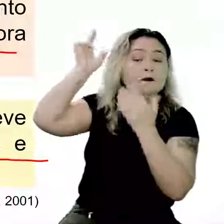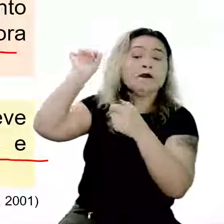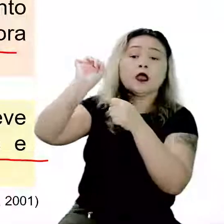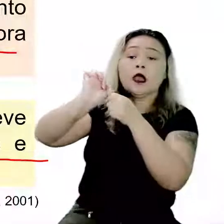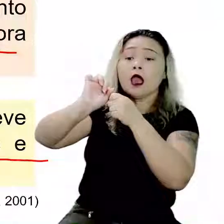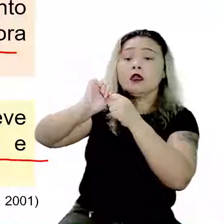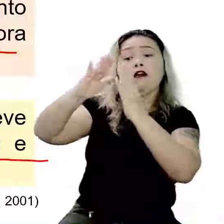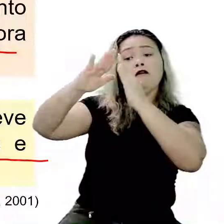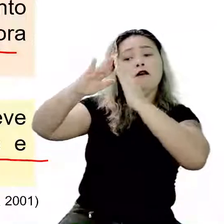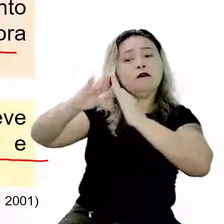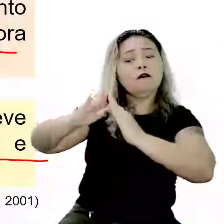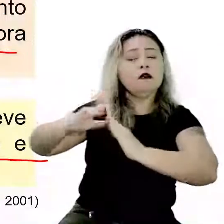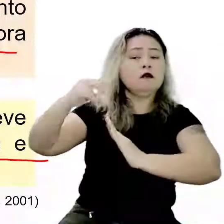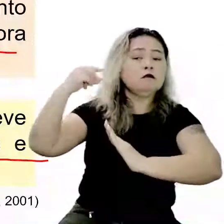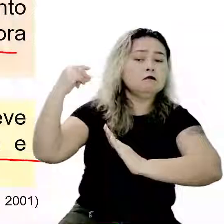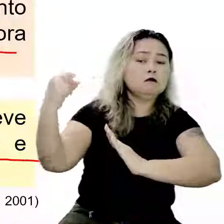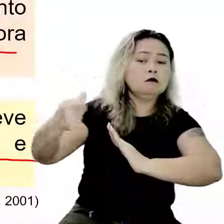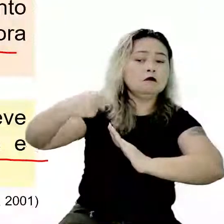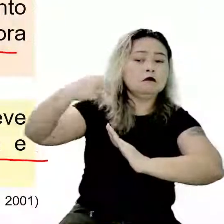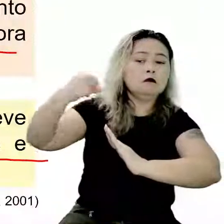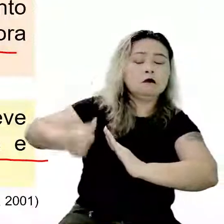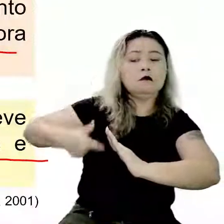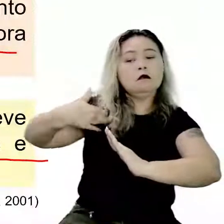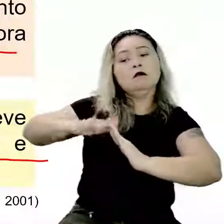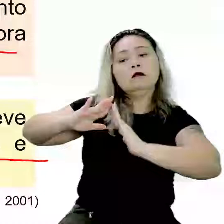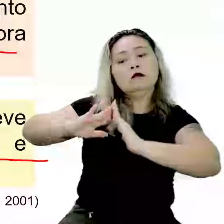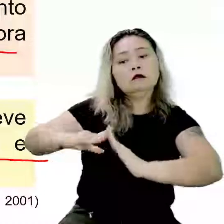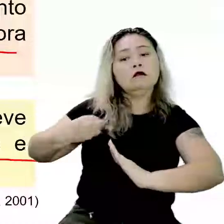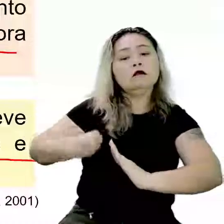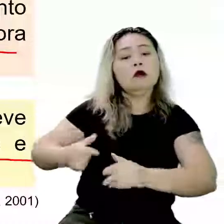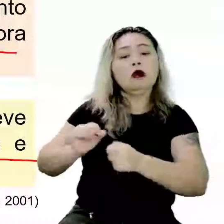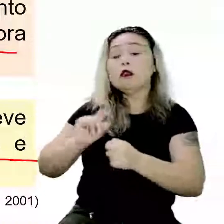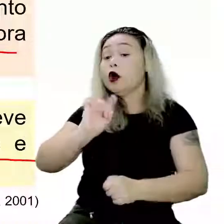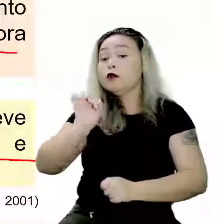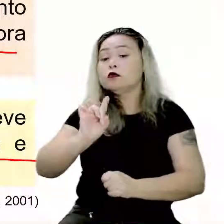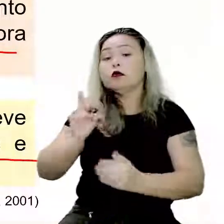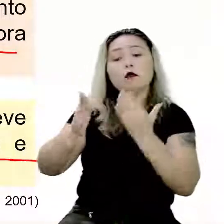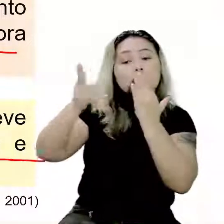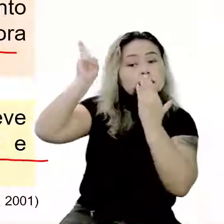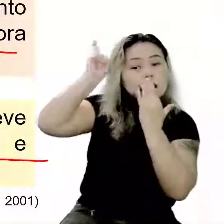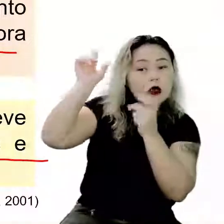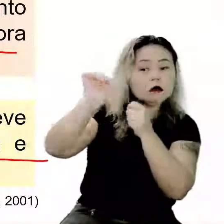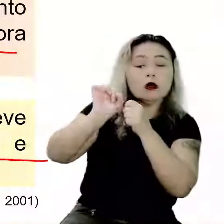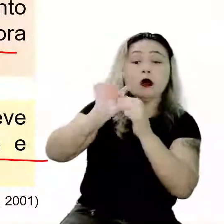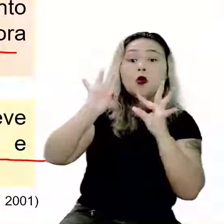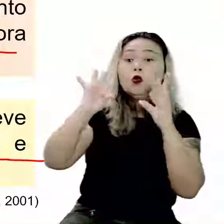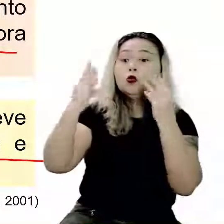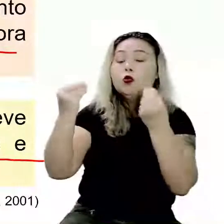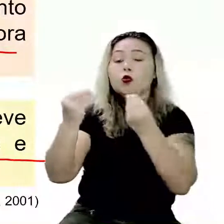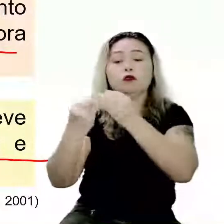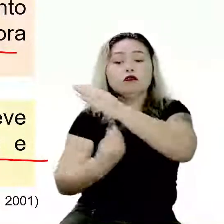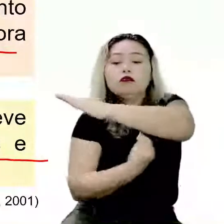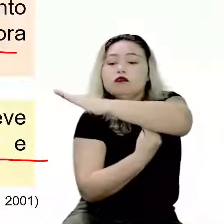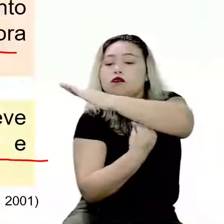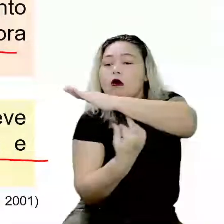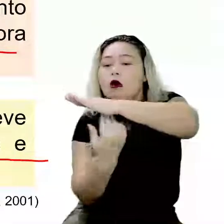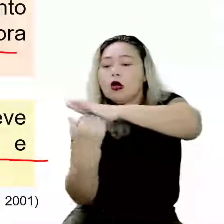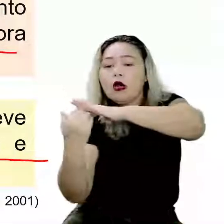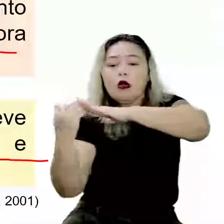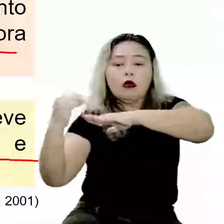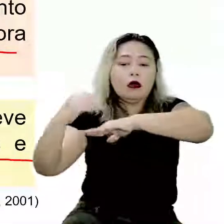muito tempo. Obviamente, não só os povos indígenas, como todo o meio ambiente também vai